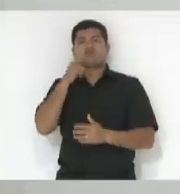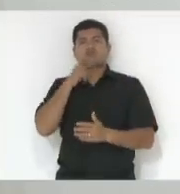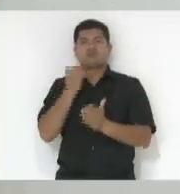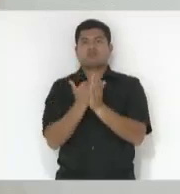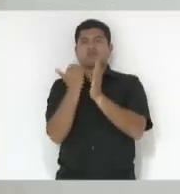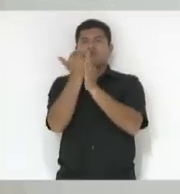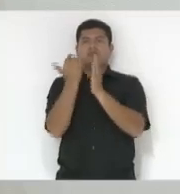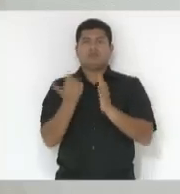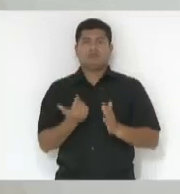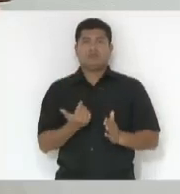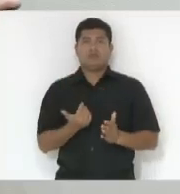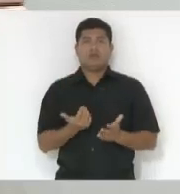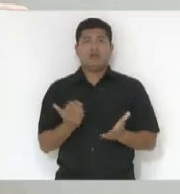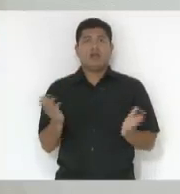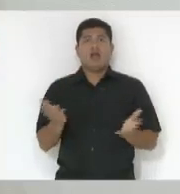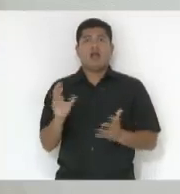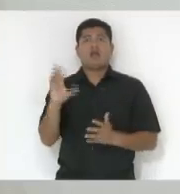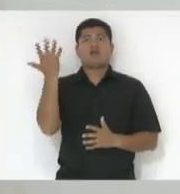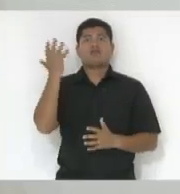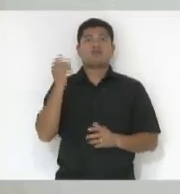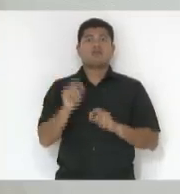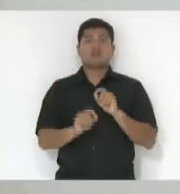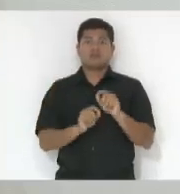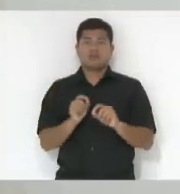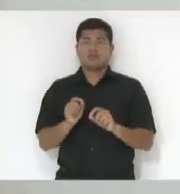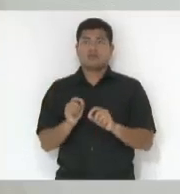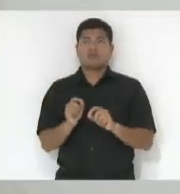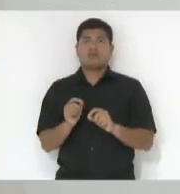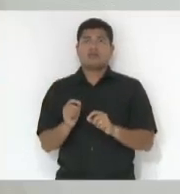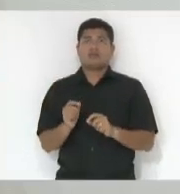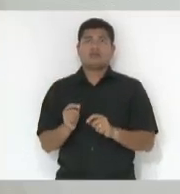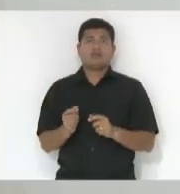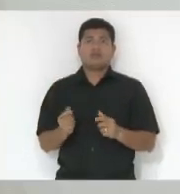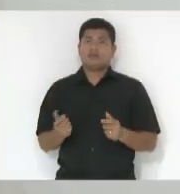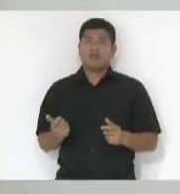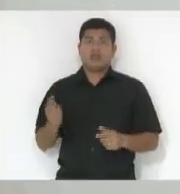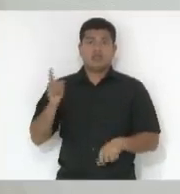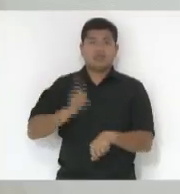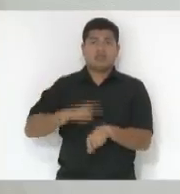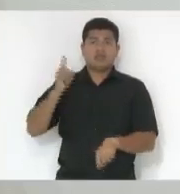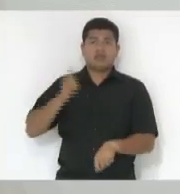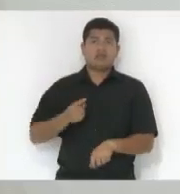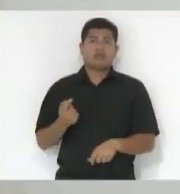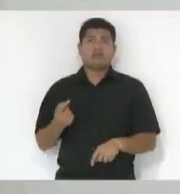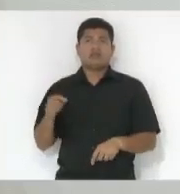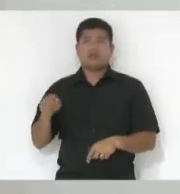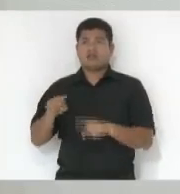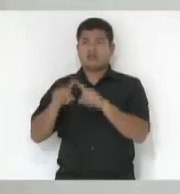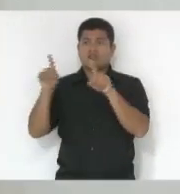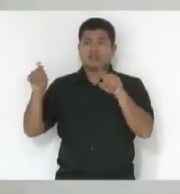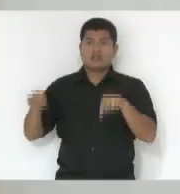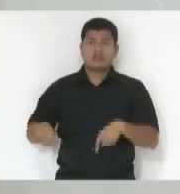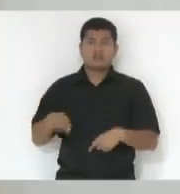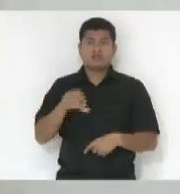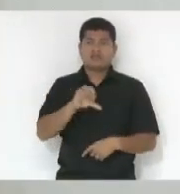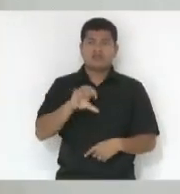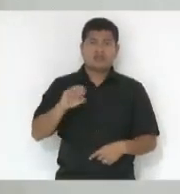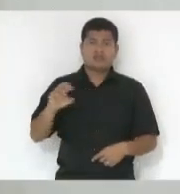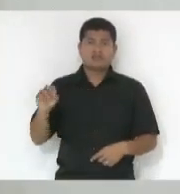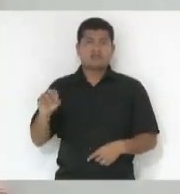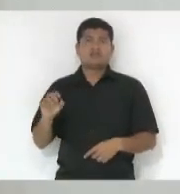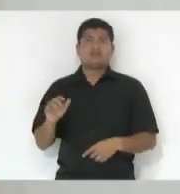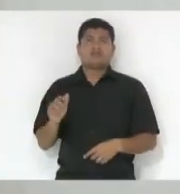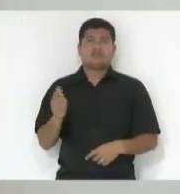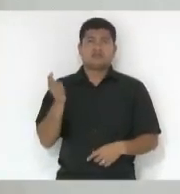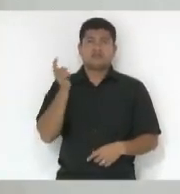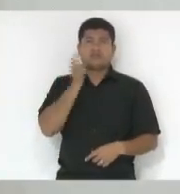O que aconteceu com o aumento do teto, lá em cima? Automaticamente, 900 servidores tiveram percebidos na